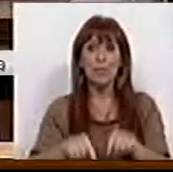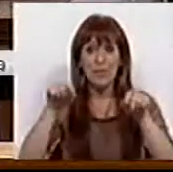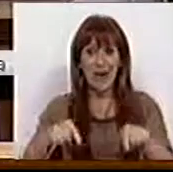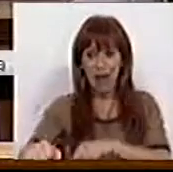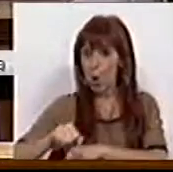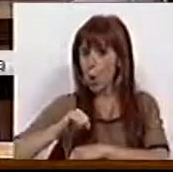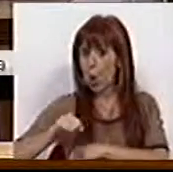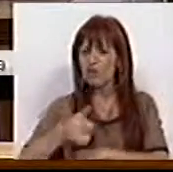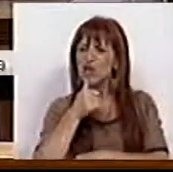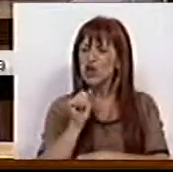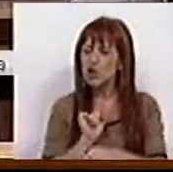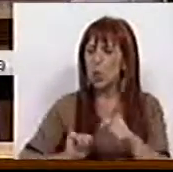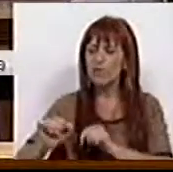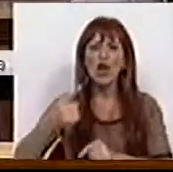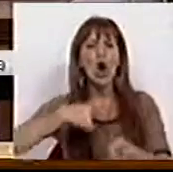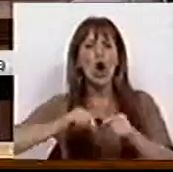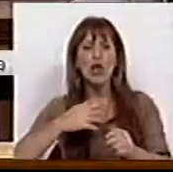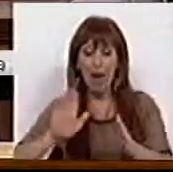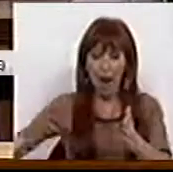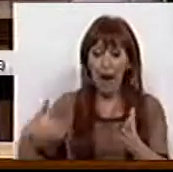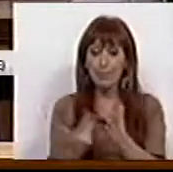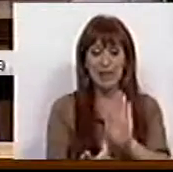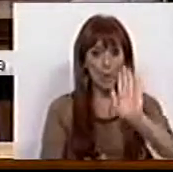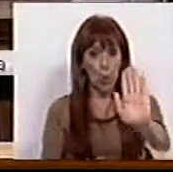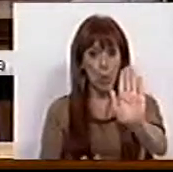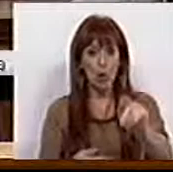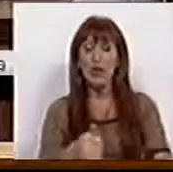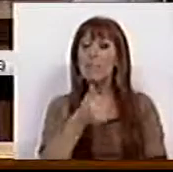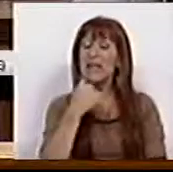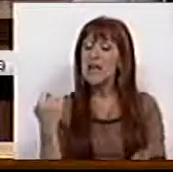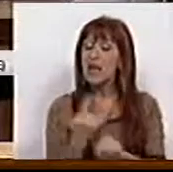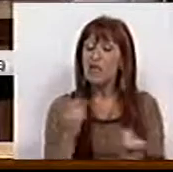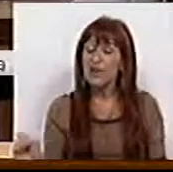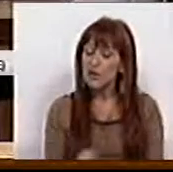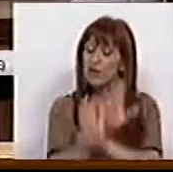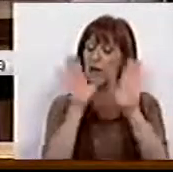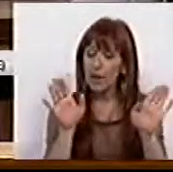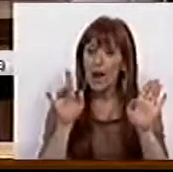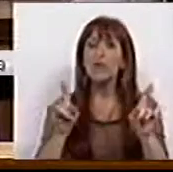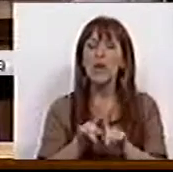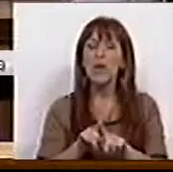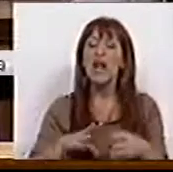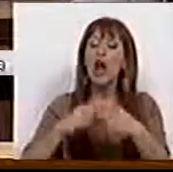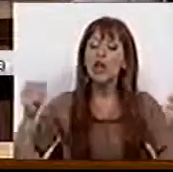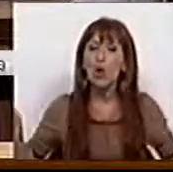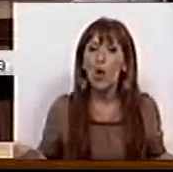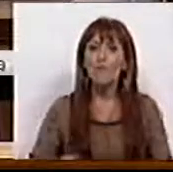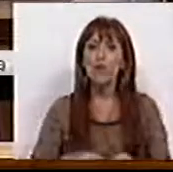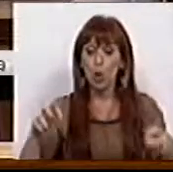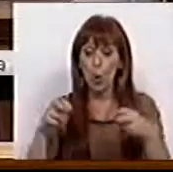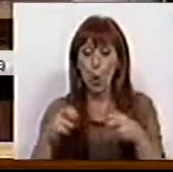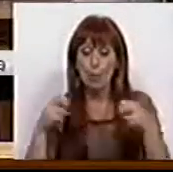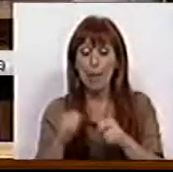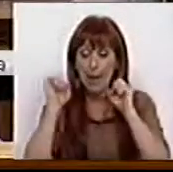é contra esta escolha que nós apresentamos hoje medidas concretas para resolver um